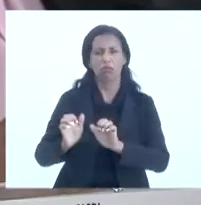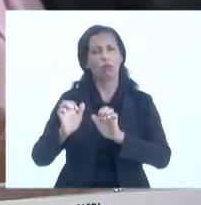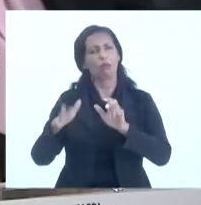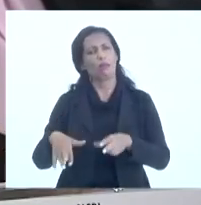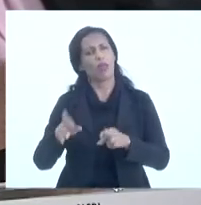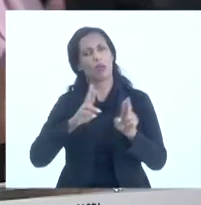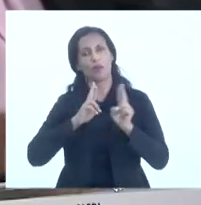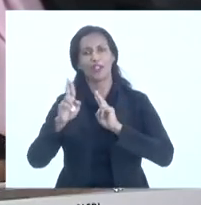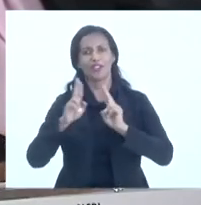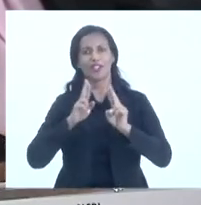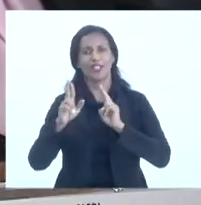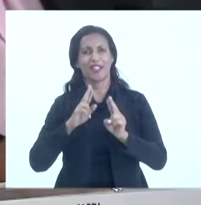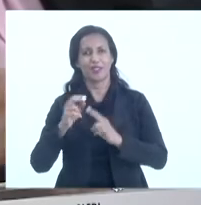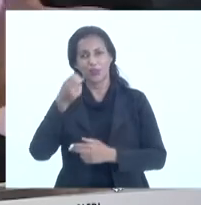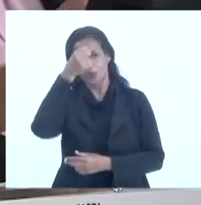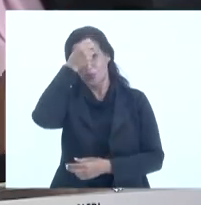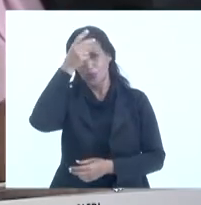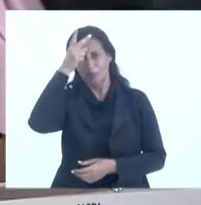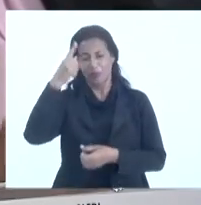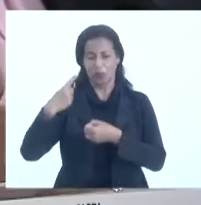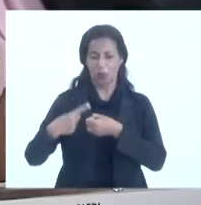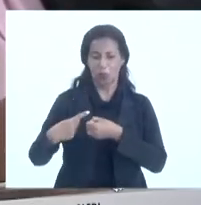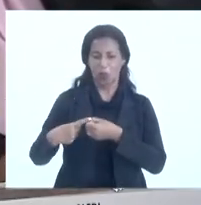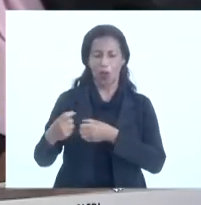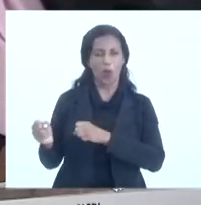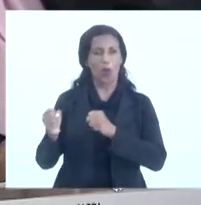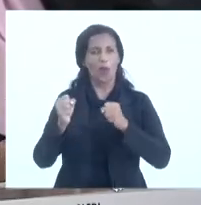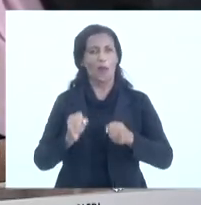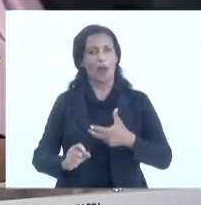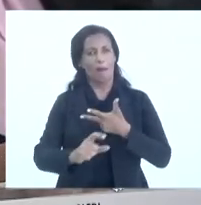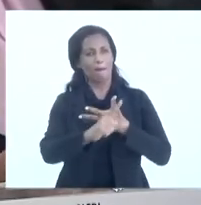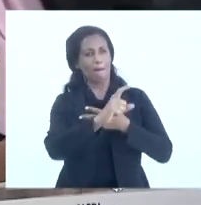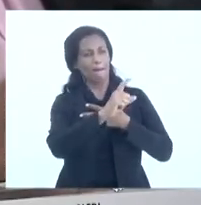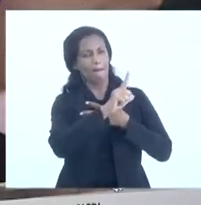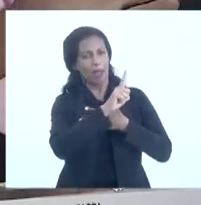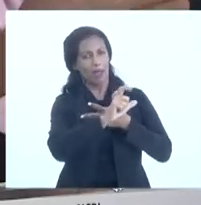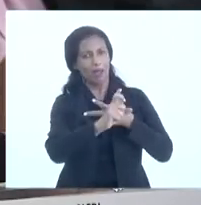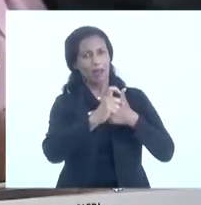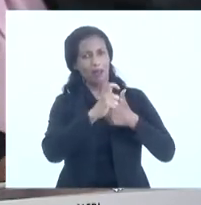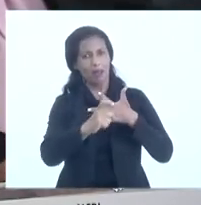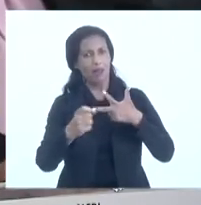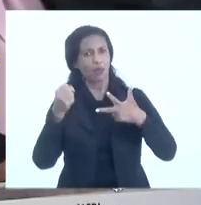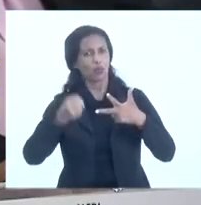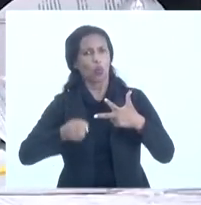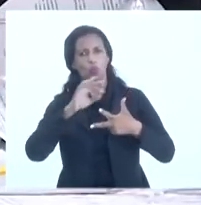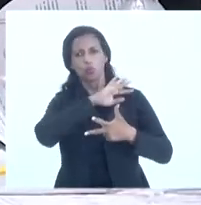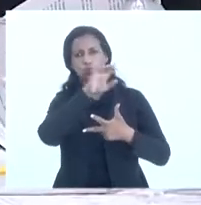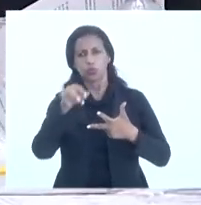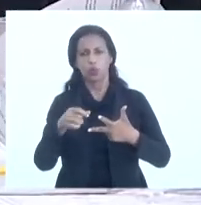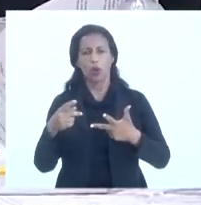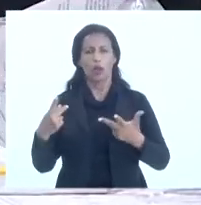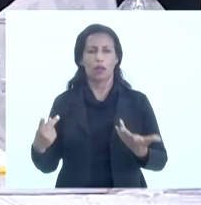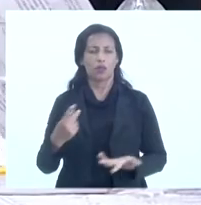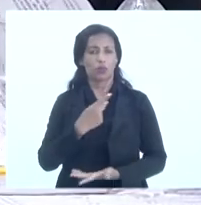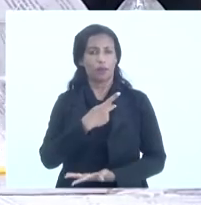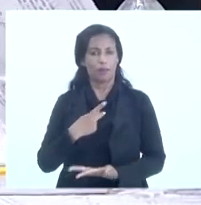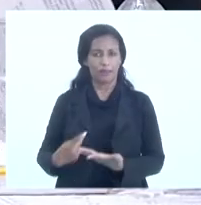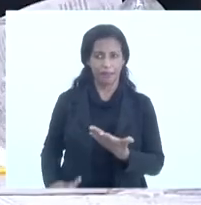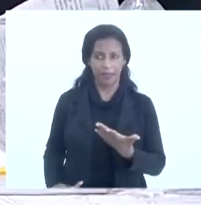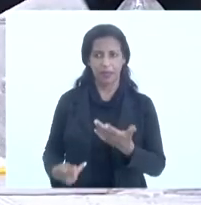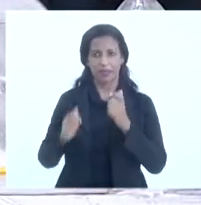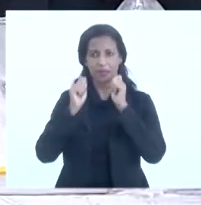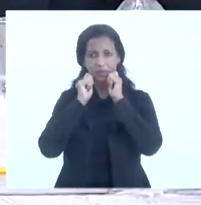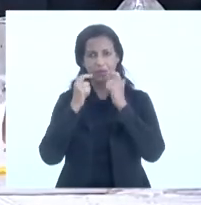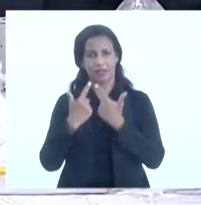relações entre as outras entidades, poder judiciário, executivo, legislativo, na sua presidência da Casa da